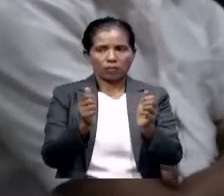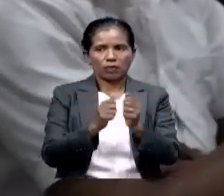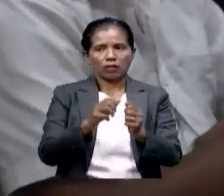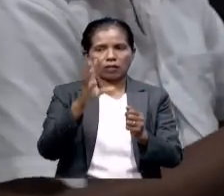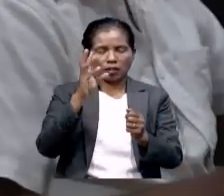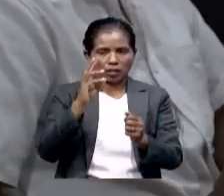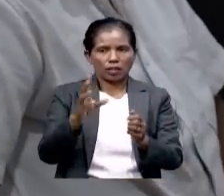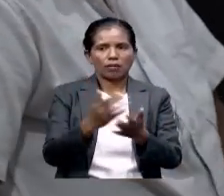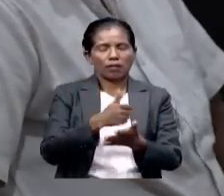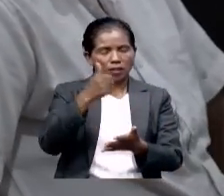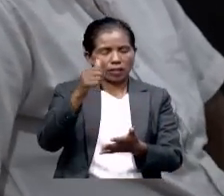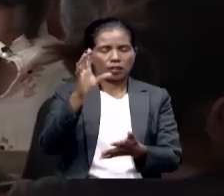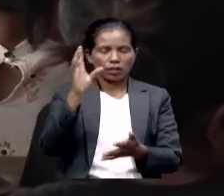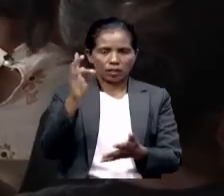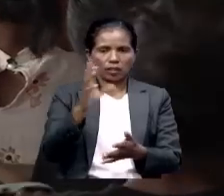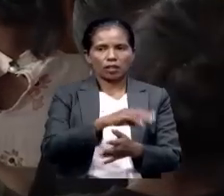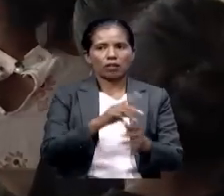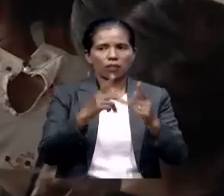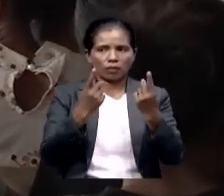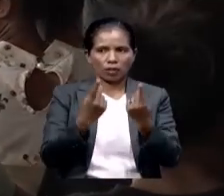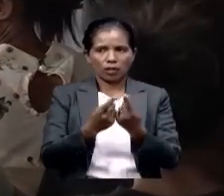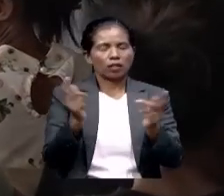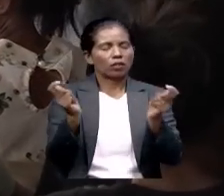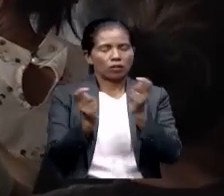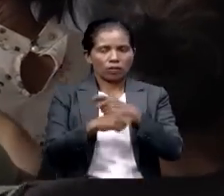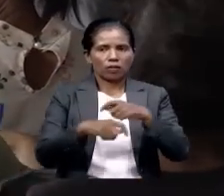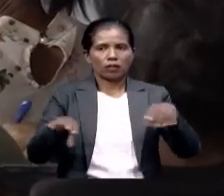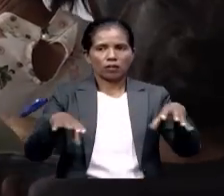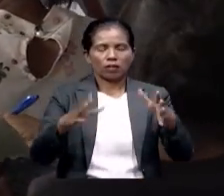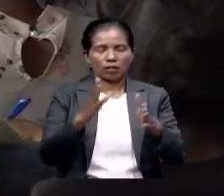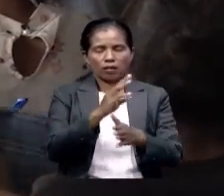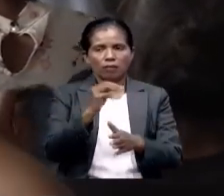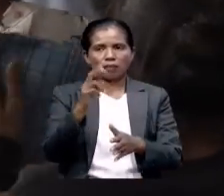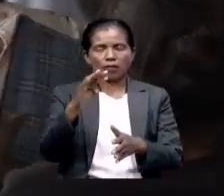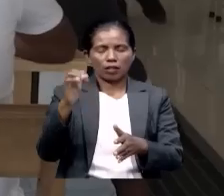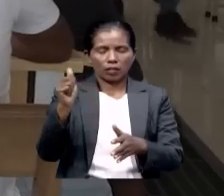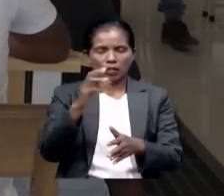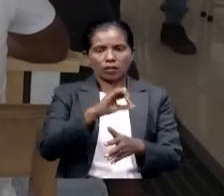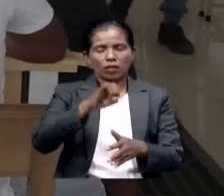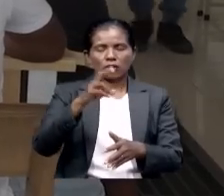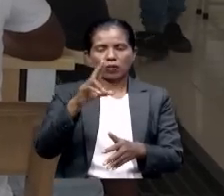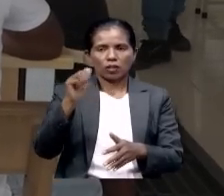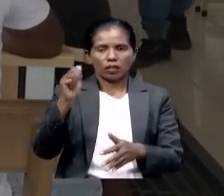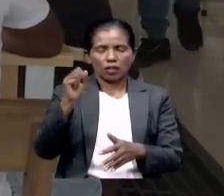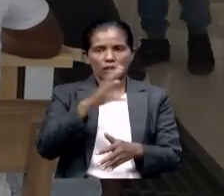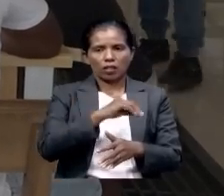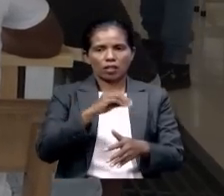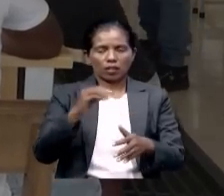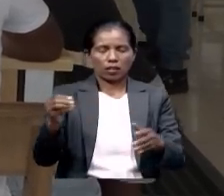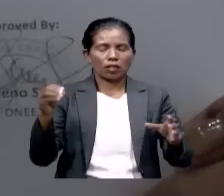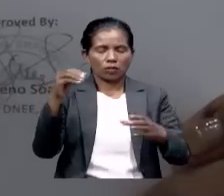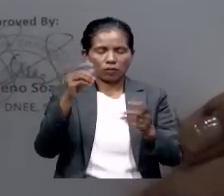a teste, mas be companhia Connect Group Rasik mak troca trabalhador Mariano Kohe, ho trabalhador Zulian ho de substitui nia